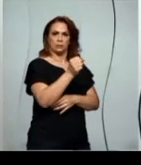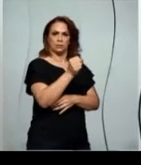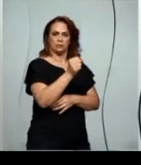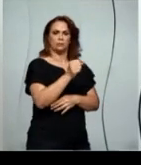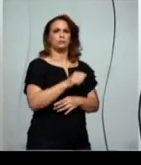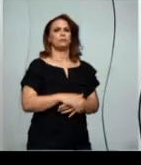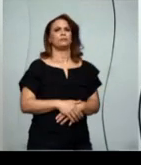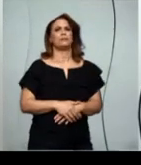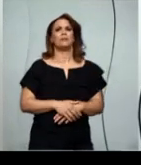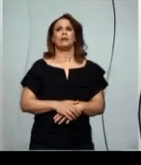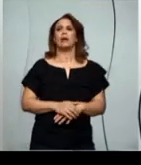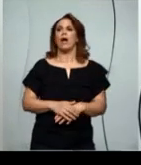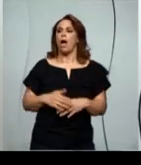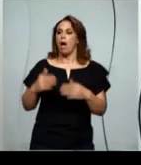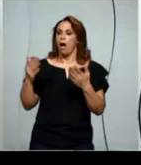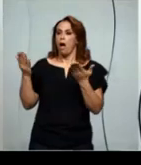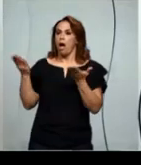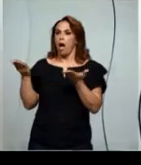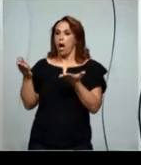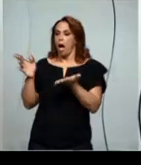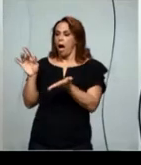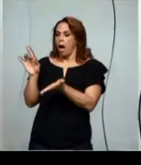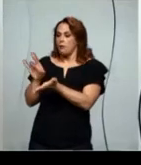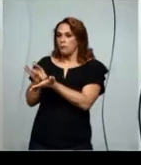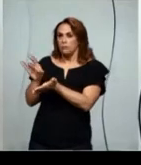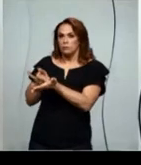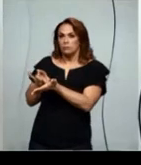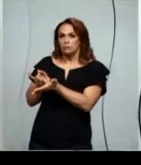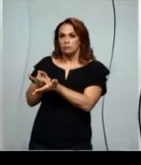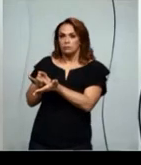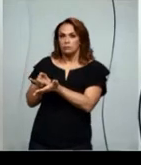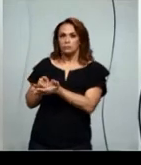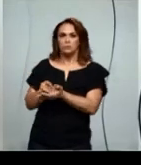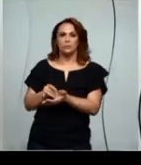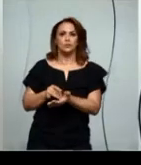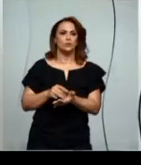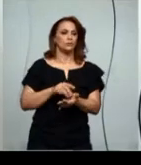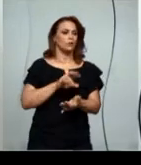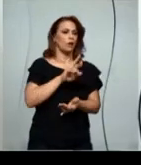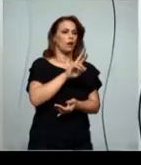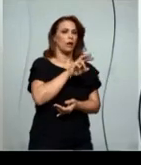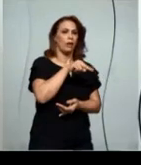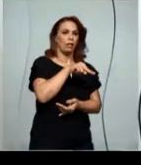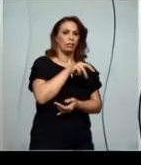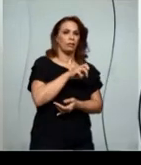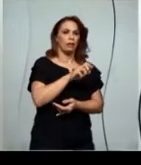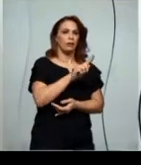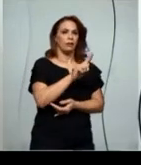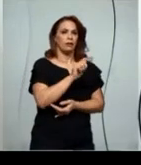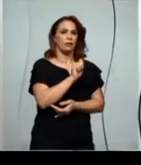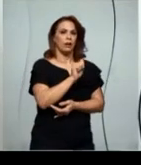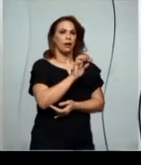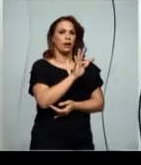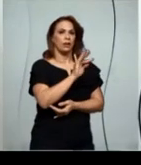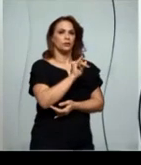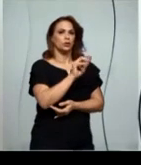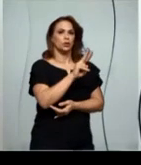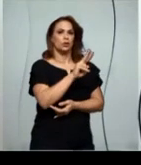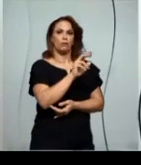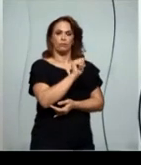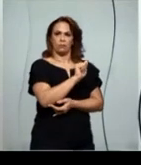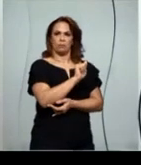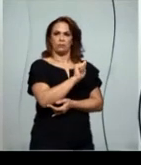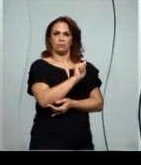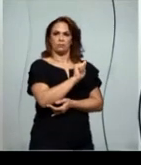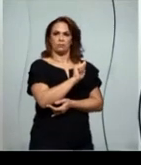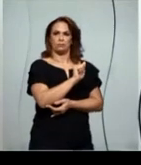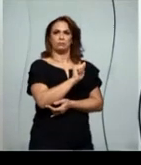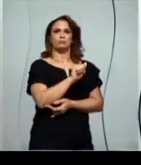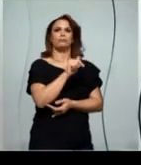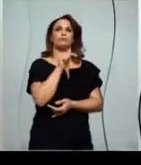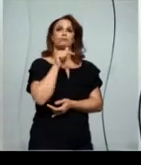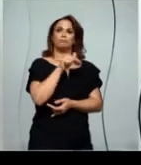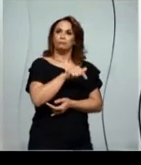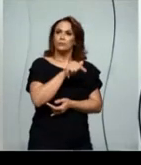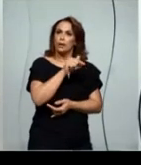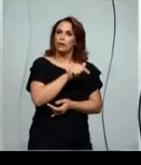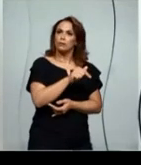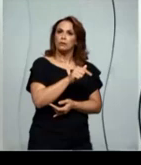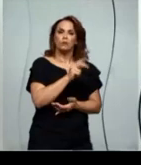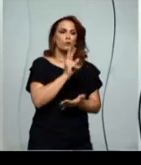forma negativa, continua da mesma forma. Ou seja, eu vou usar também